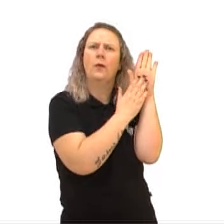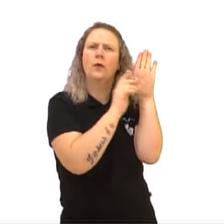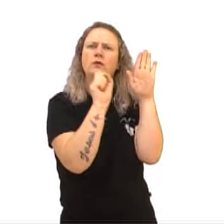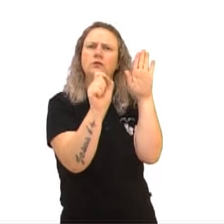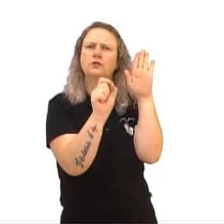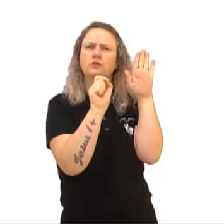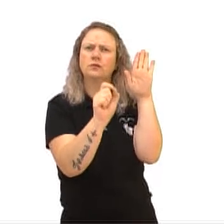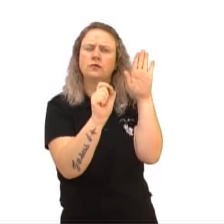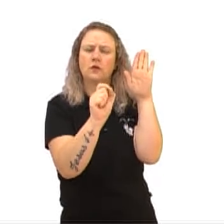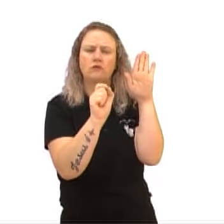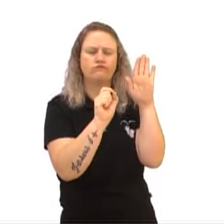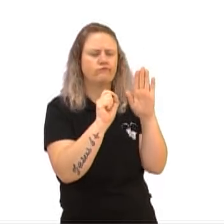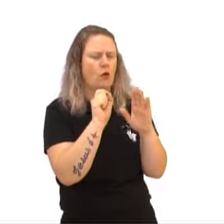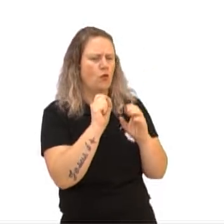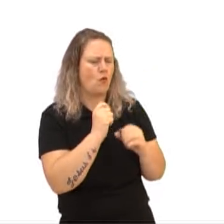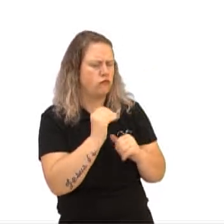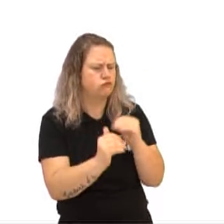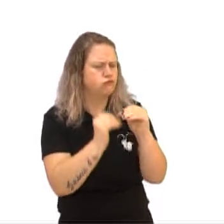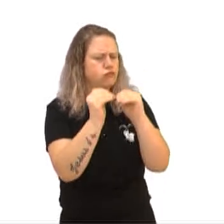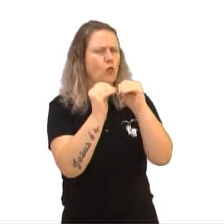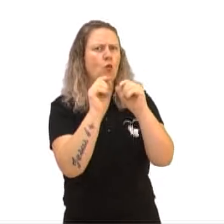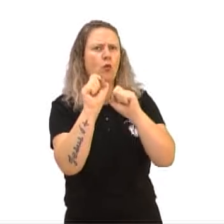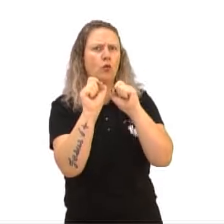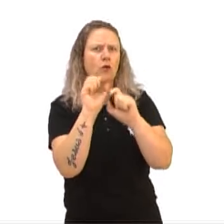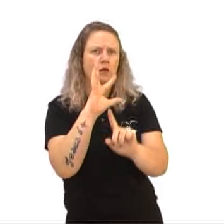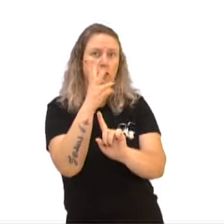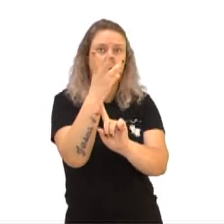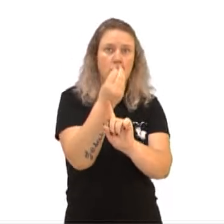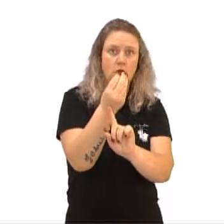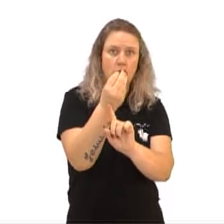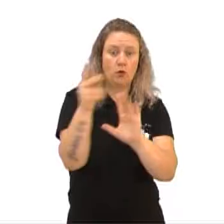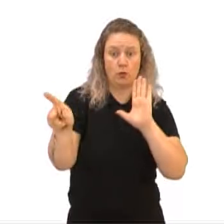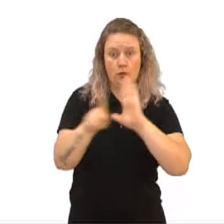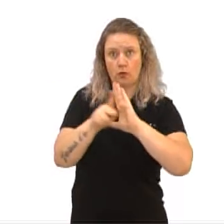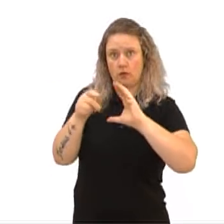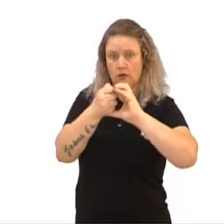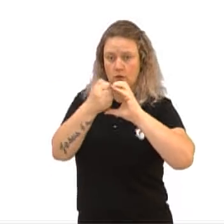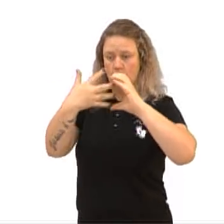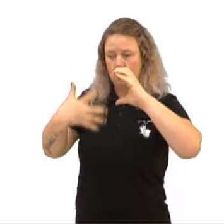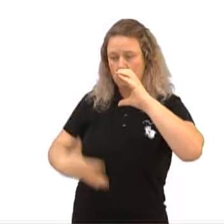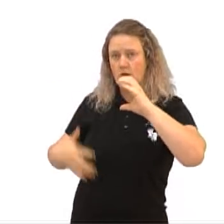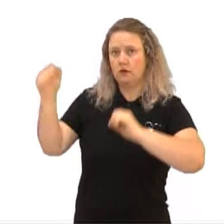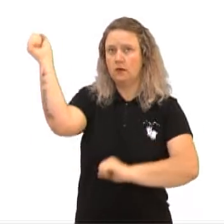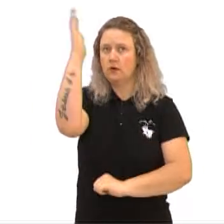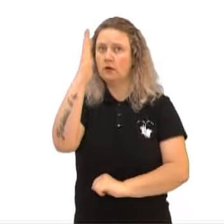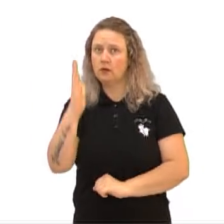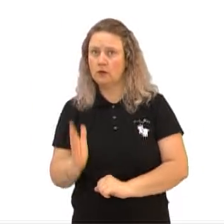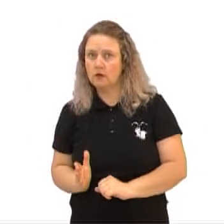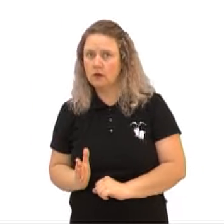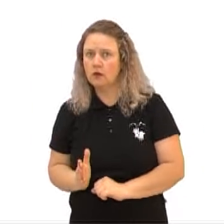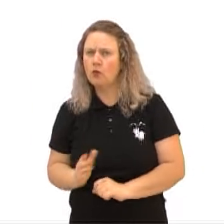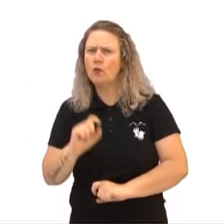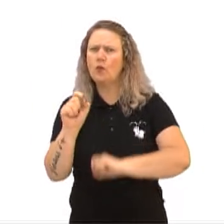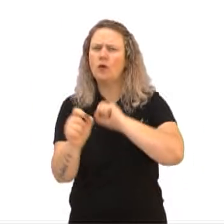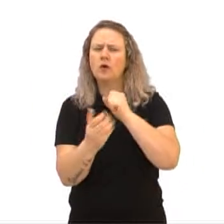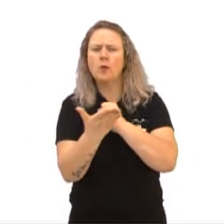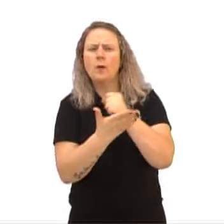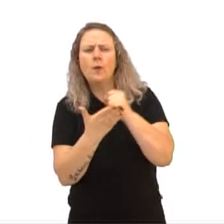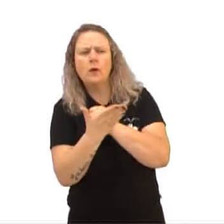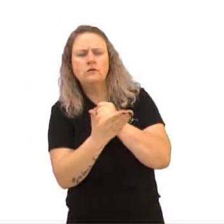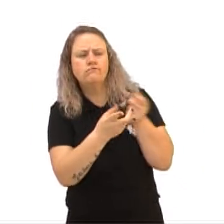arte com características brasileiras, baseando-se tanto na cultura erudita quanto na